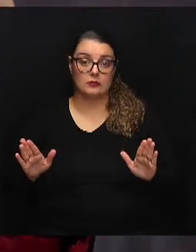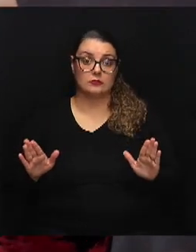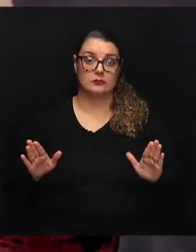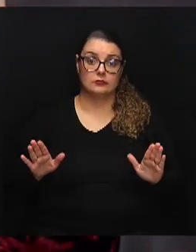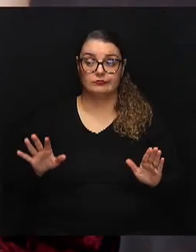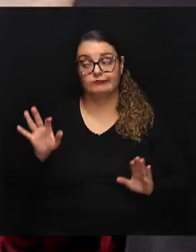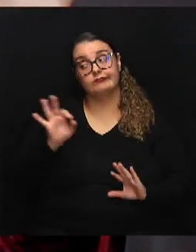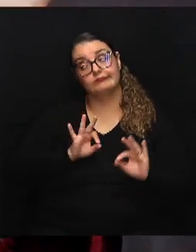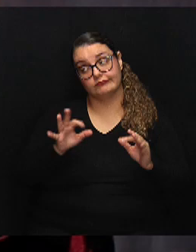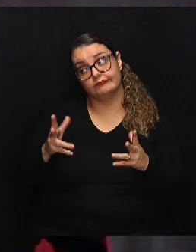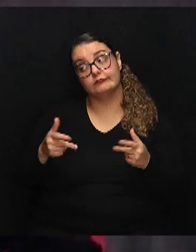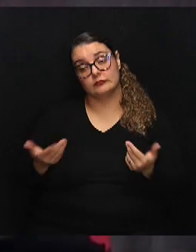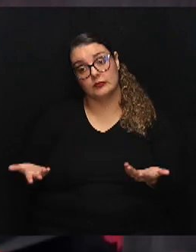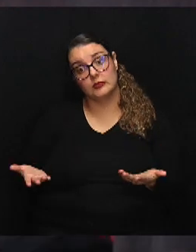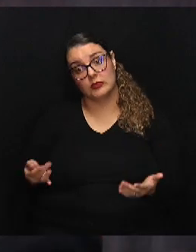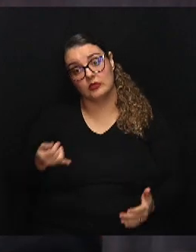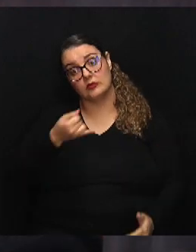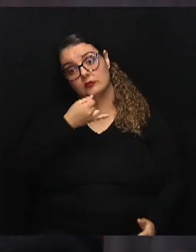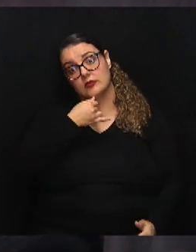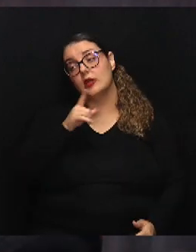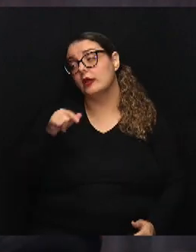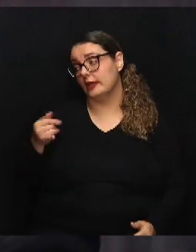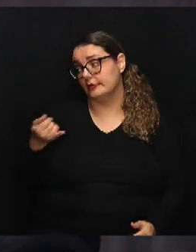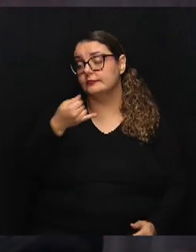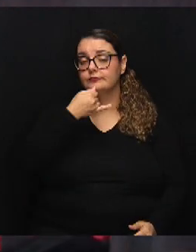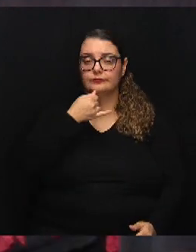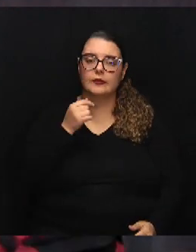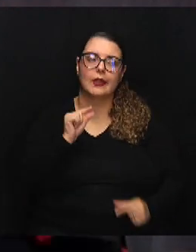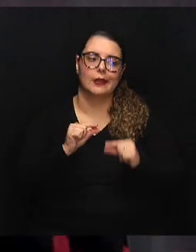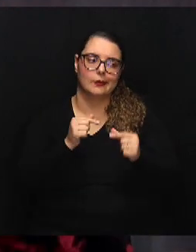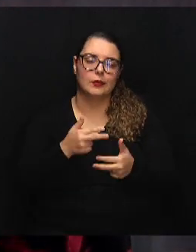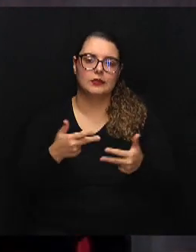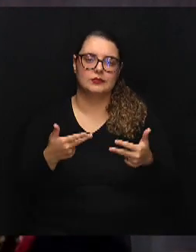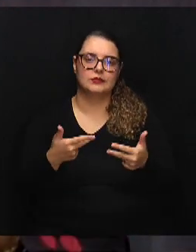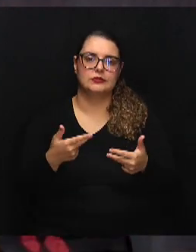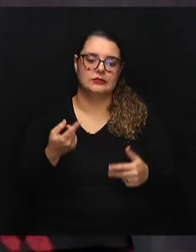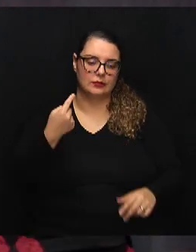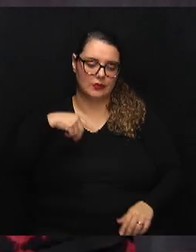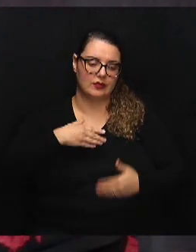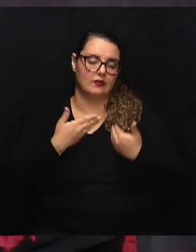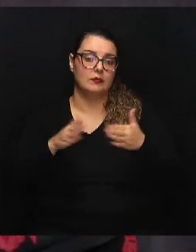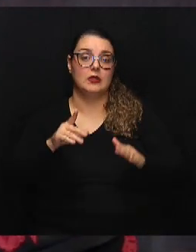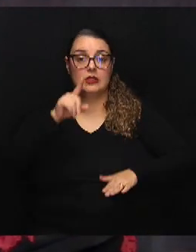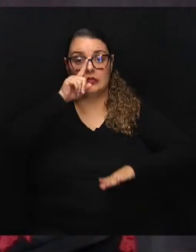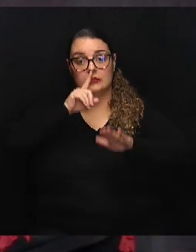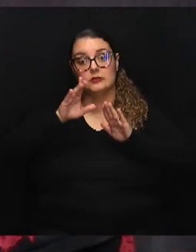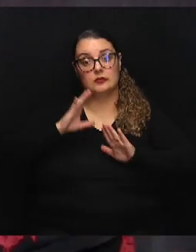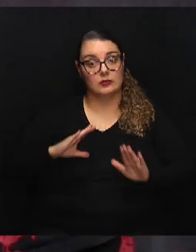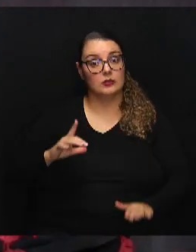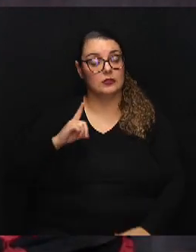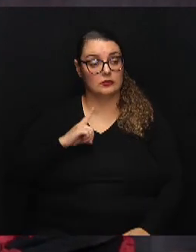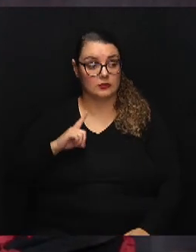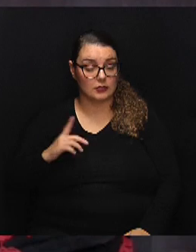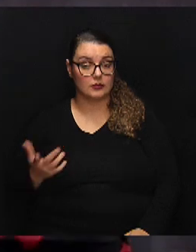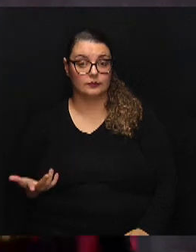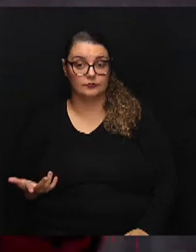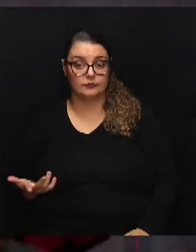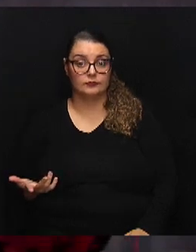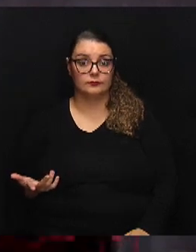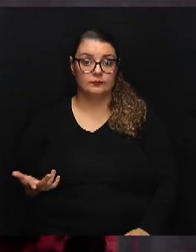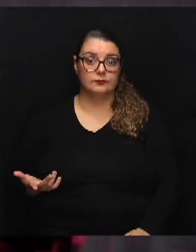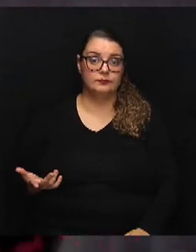para tudo, infelizmente, né? Acho que tem um pouco essa coisa esse cuidado que a gente tem que ter e